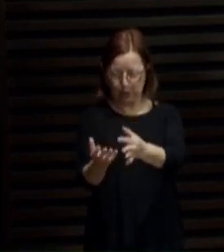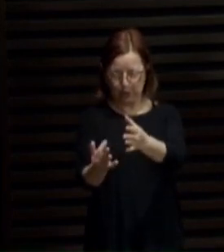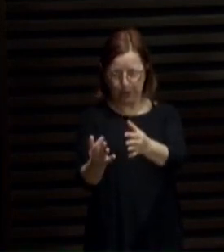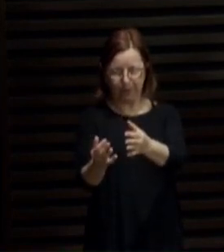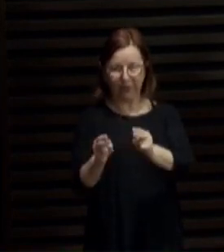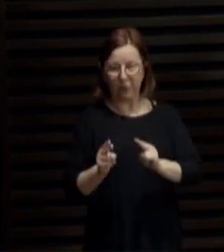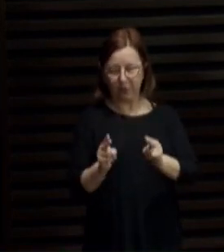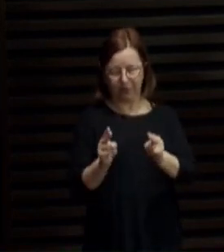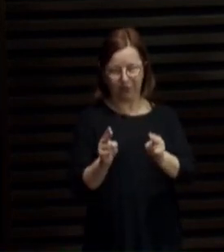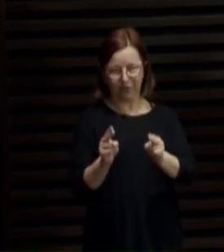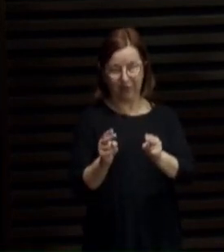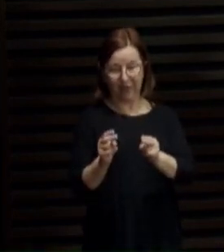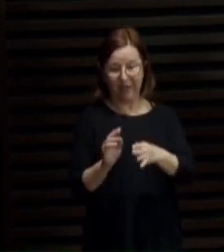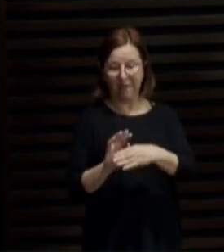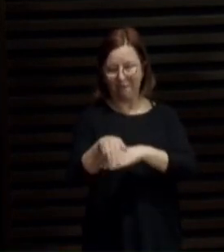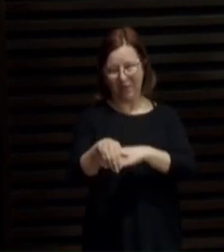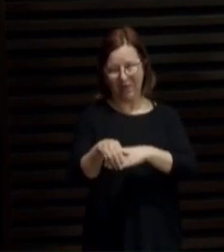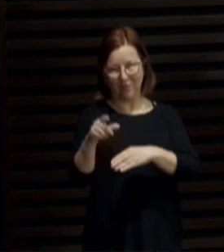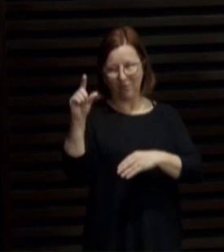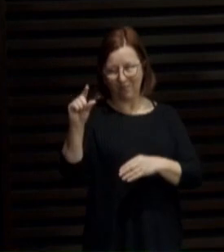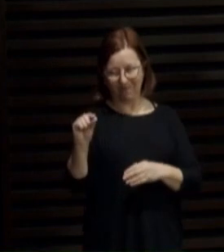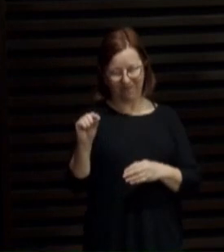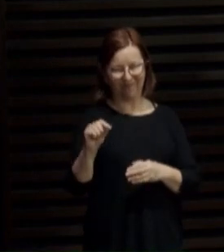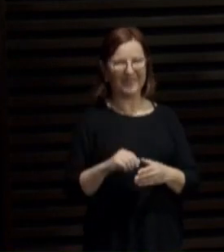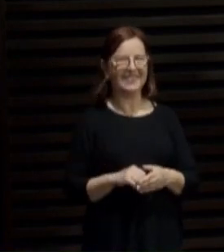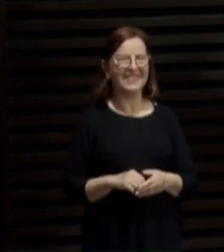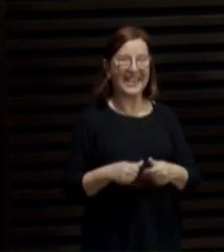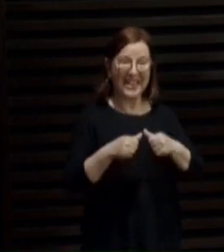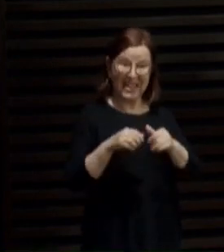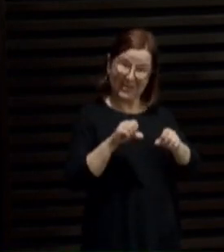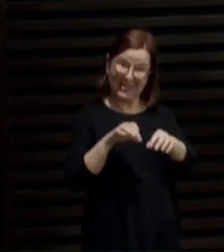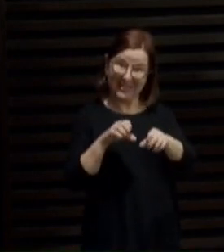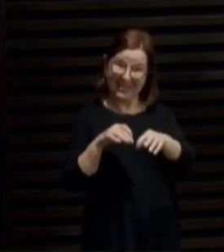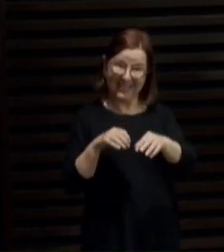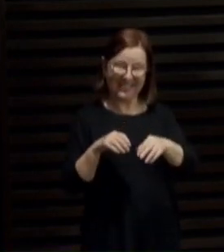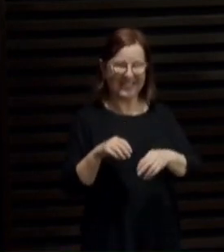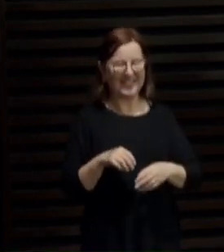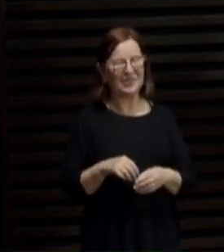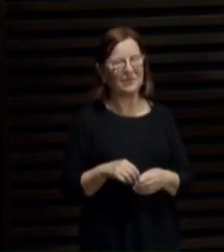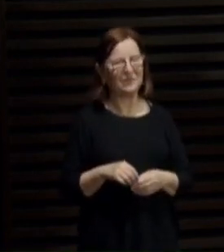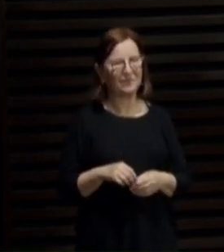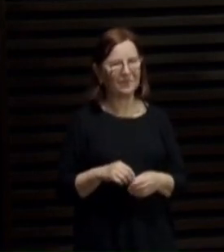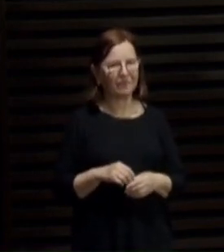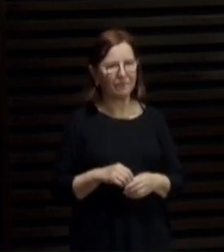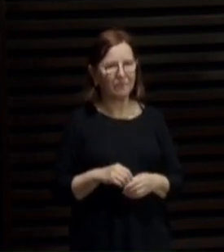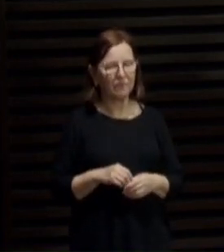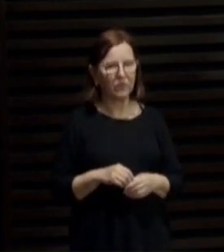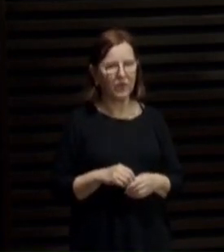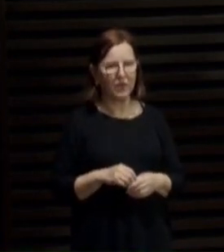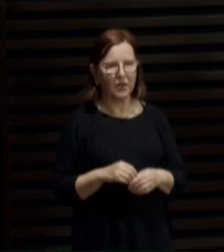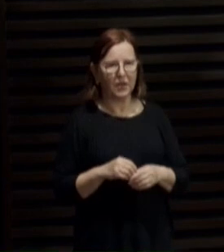continua. Então, essa é uma lição de Bill Sunday. Bill Sunday foi